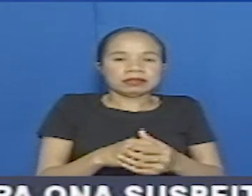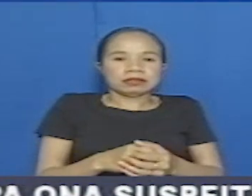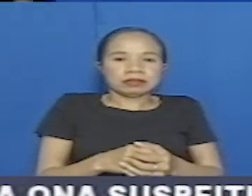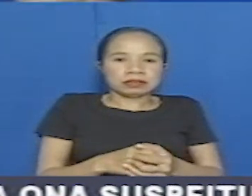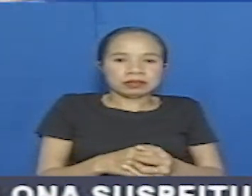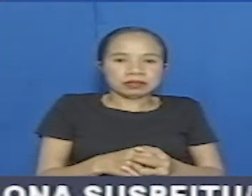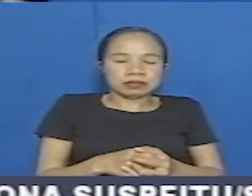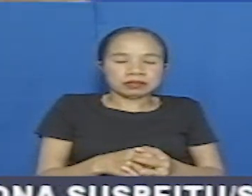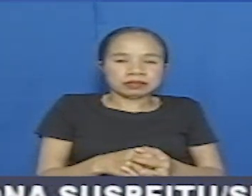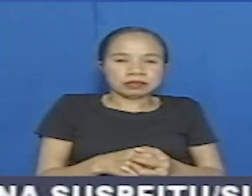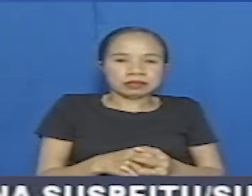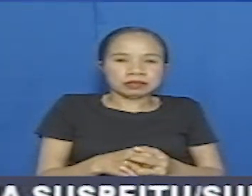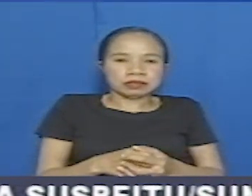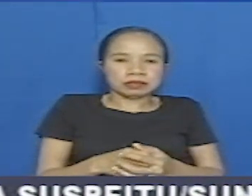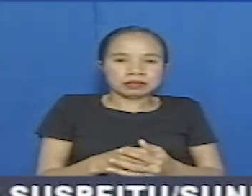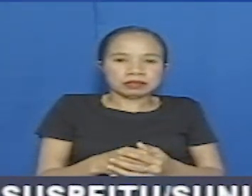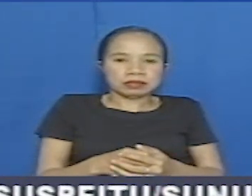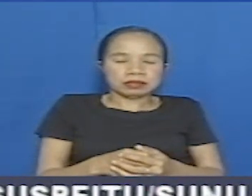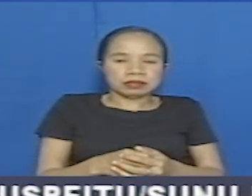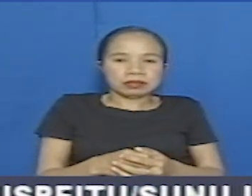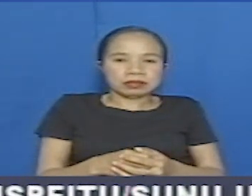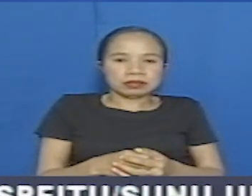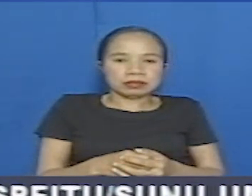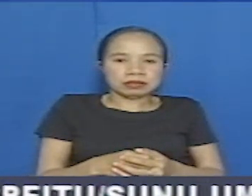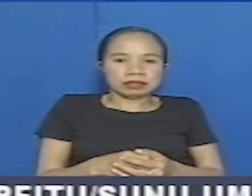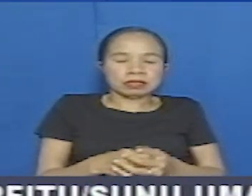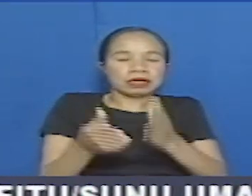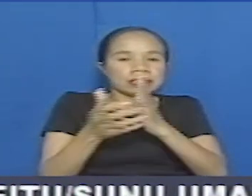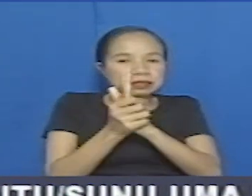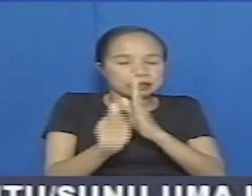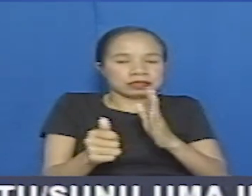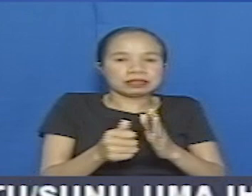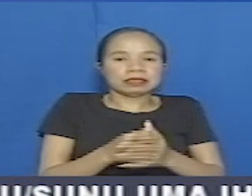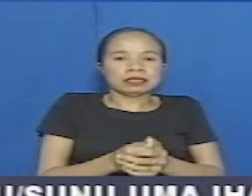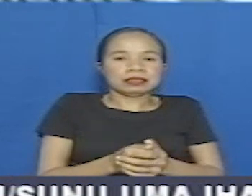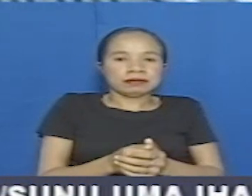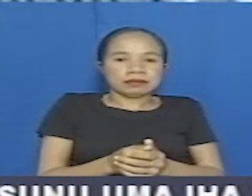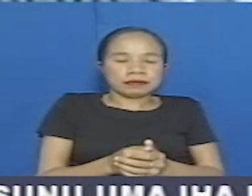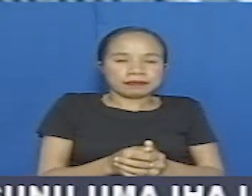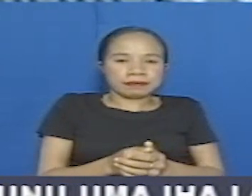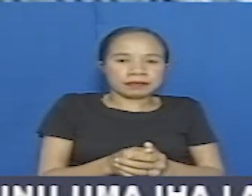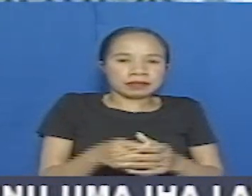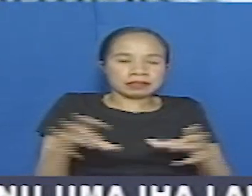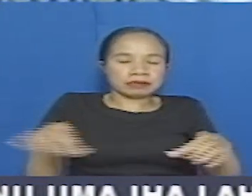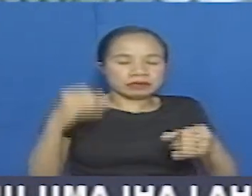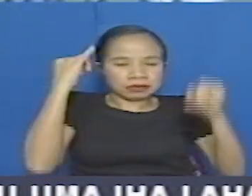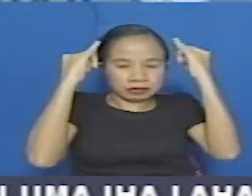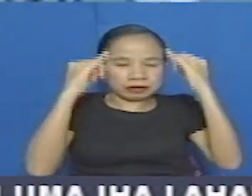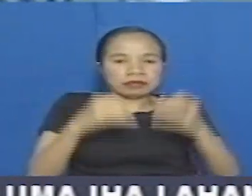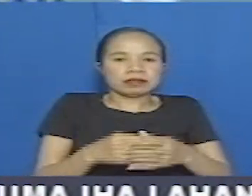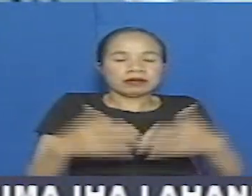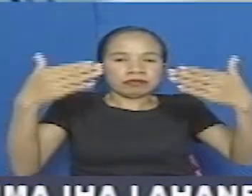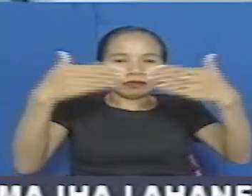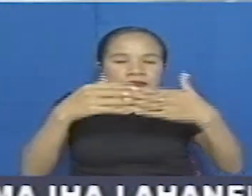upgrade a capacidade e a imigração. Sistema Informação Gestão Fronteira